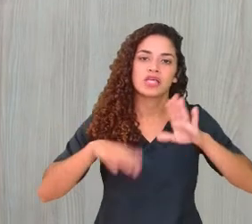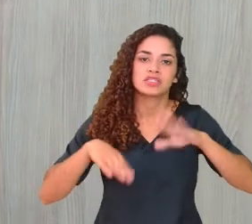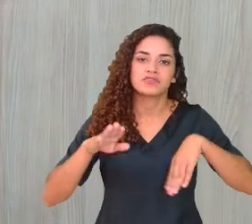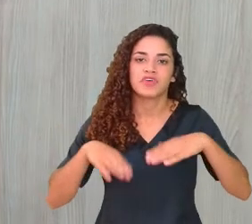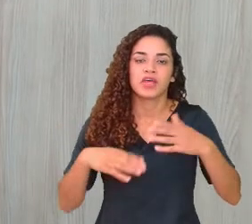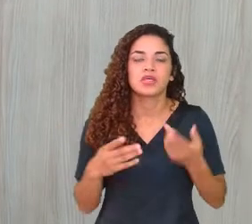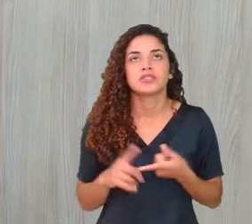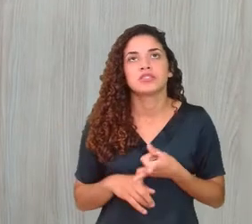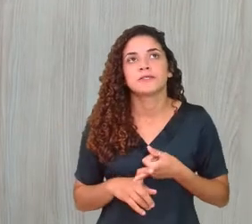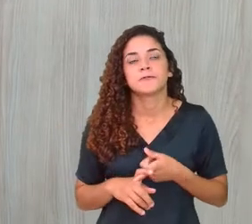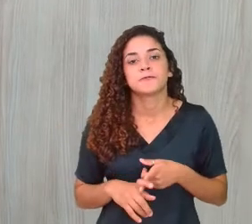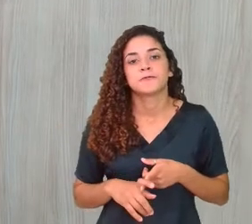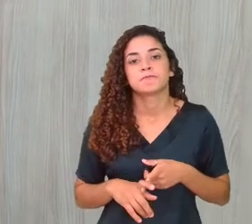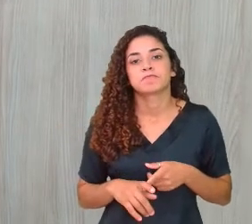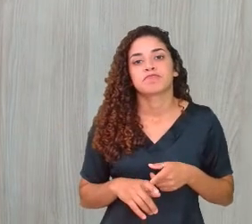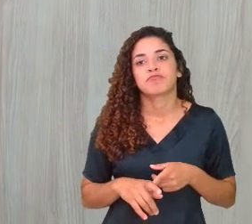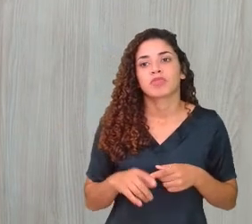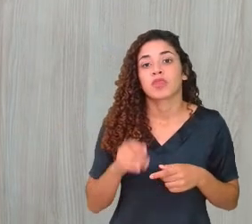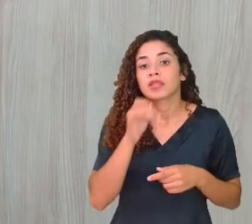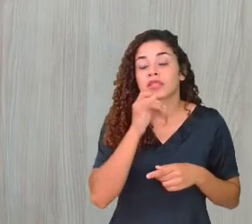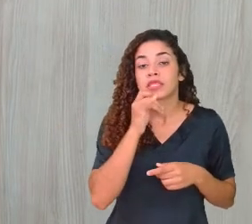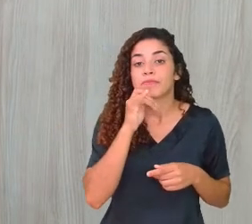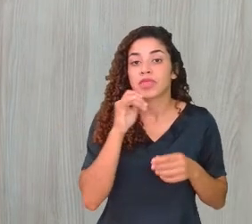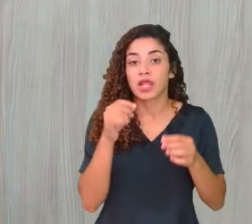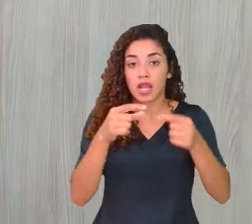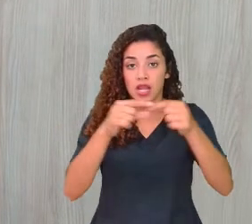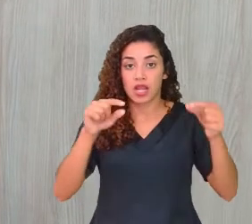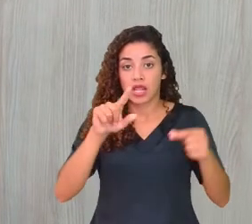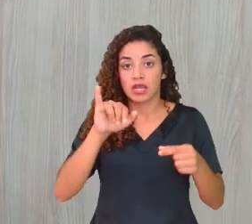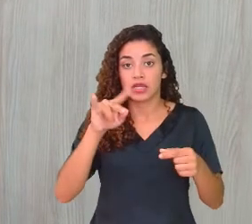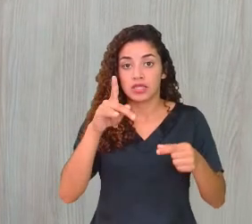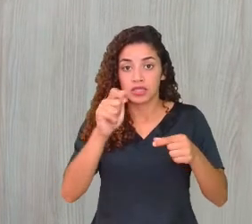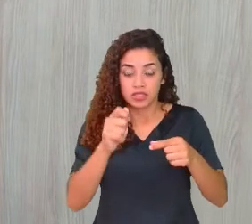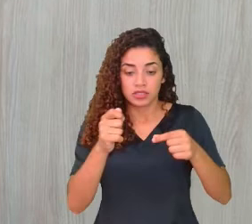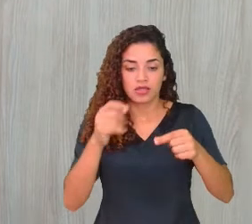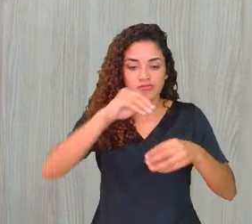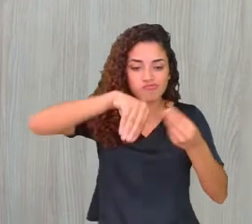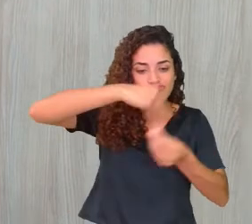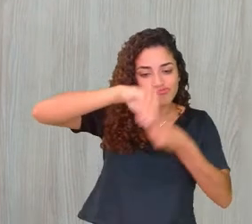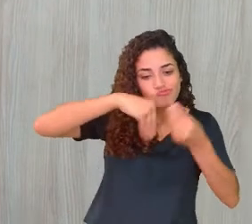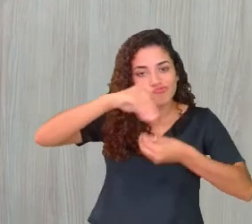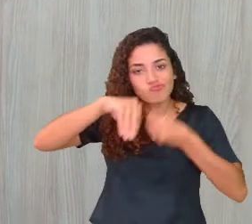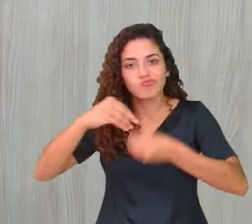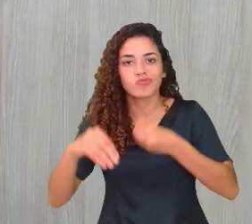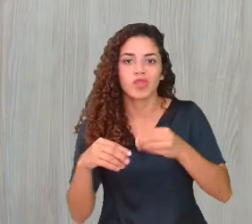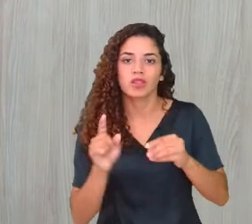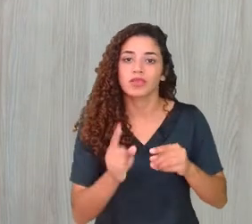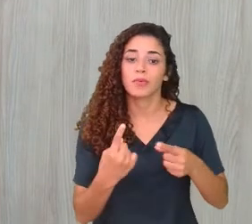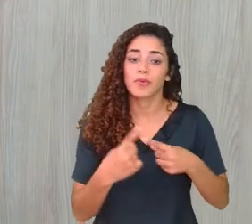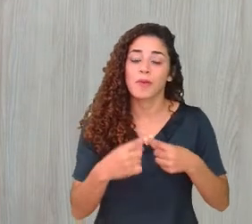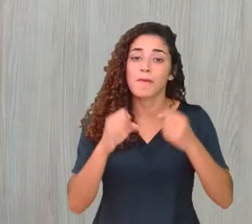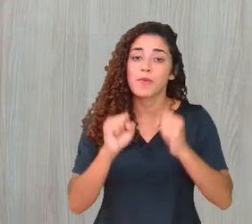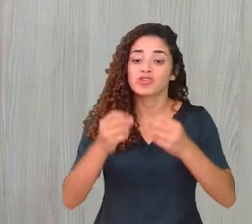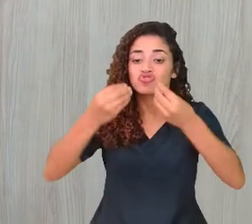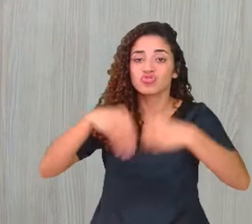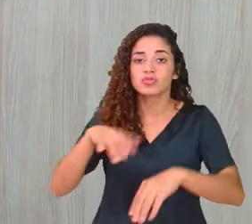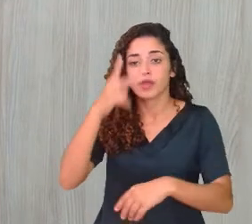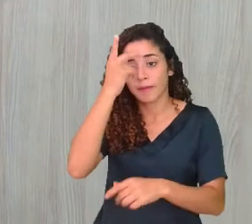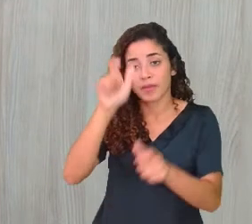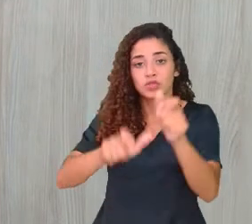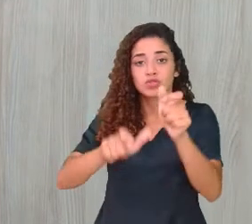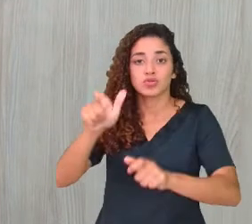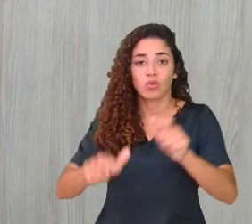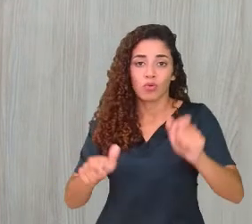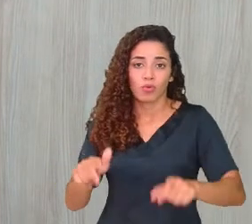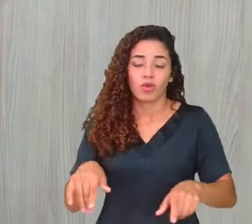De não botar nada na linha, né? Para não prejudicar outras pessoas, Isso. né, professora? É todo um cuidado. Nós sabemos que tem alunos, né,